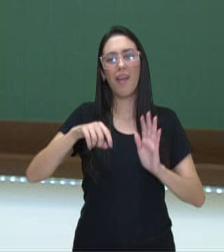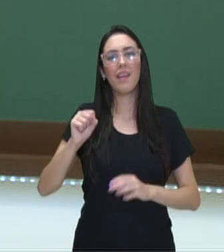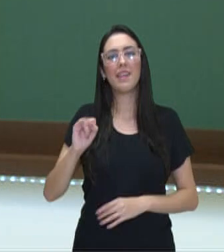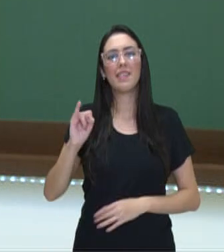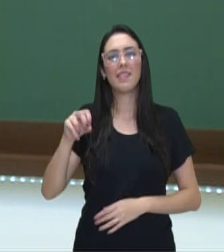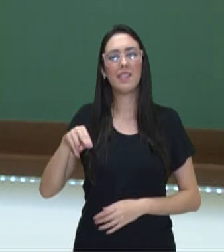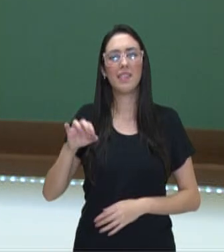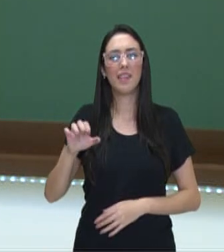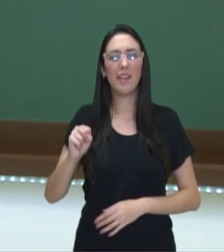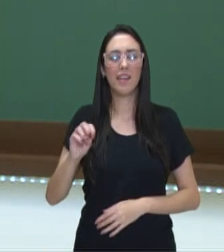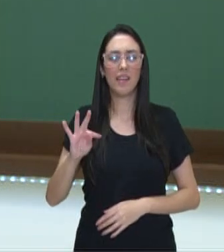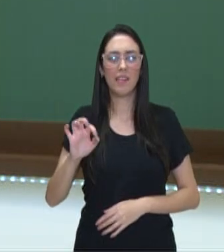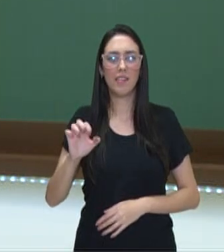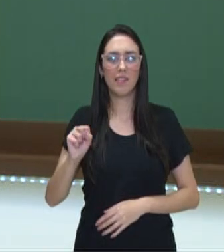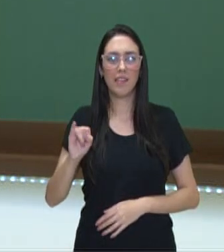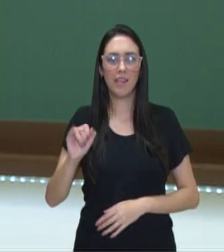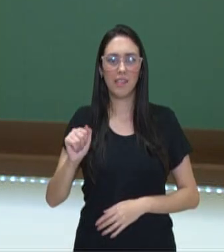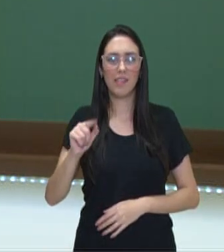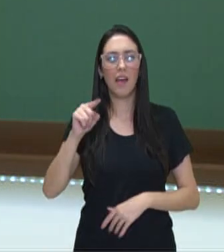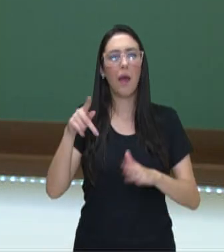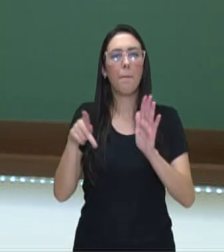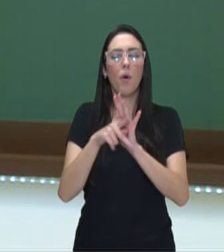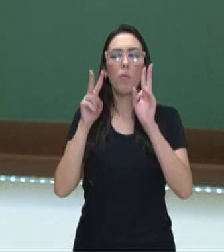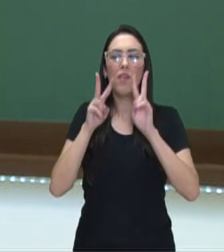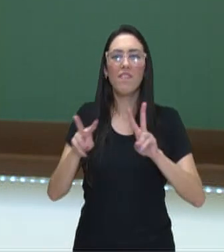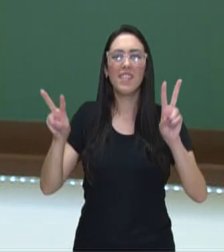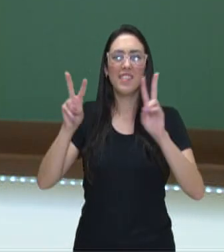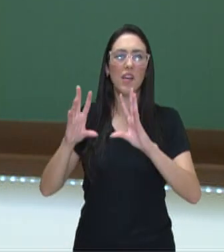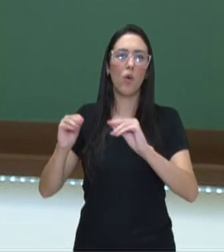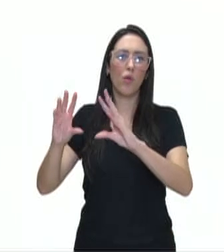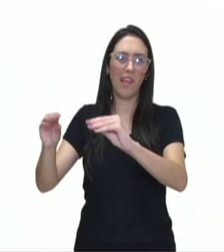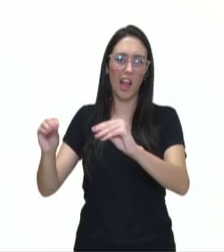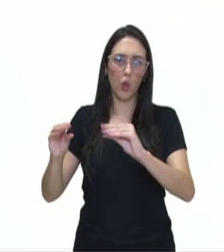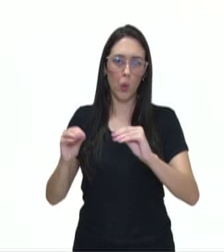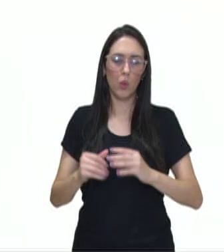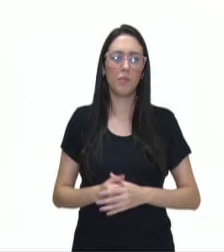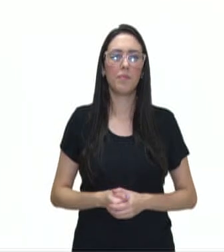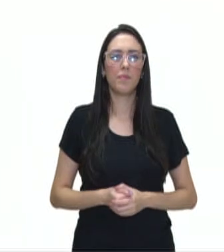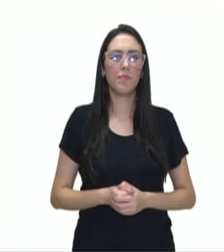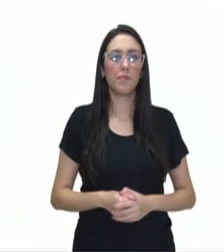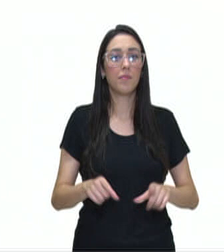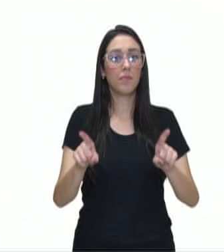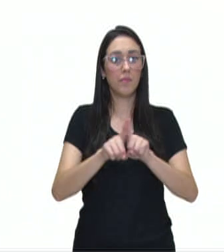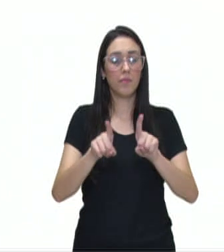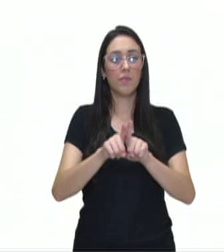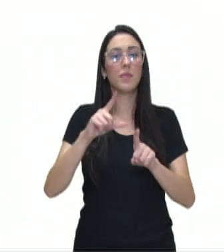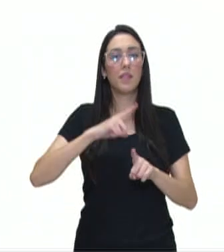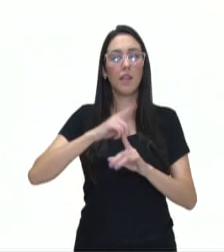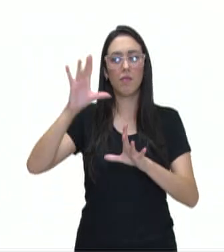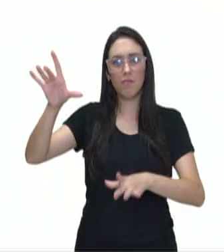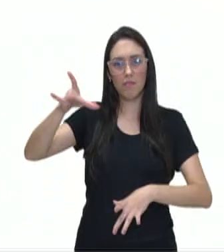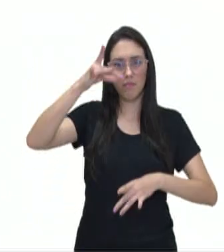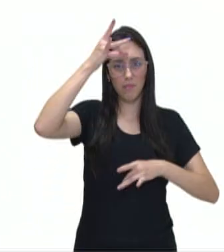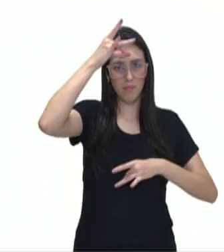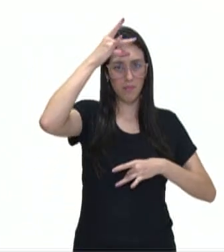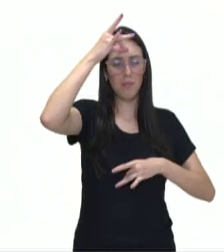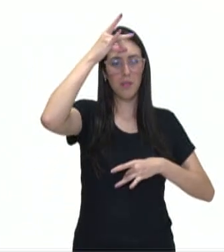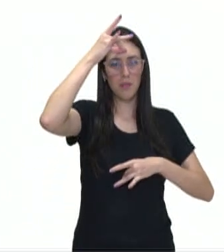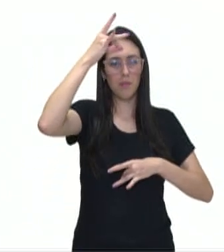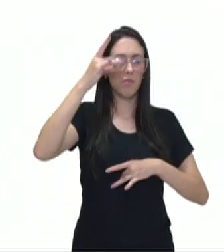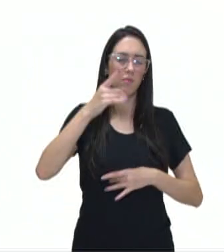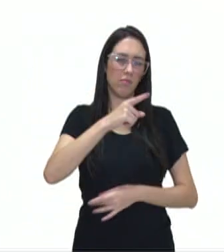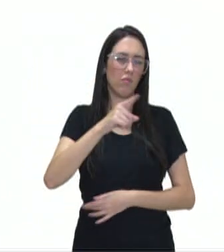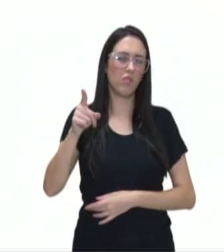mexe com a visão e o tato. Também temos a personificação ou prosopopeia, que muitos